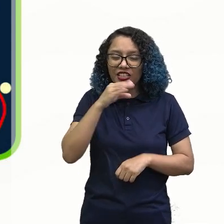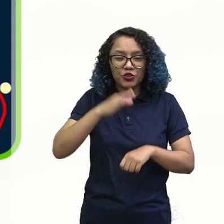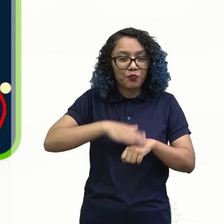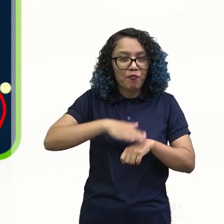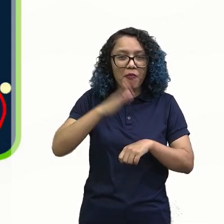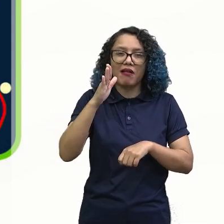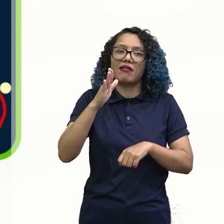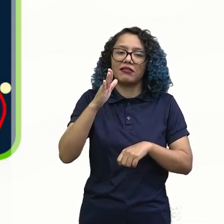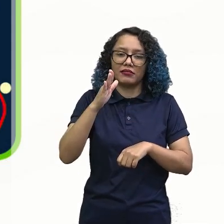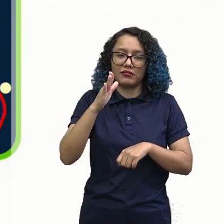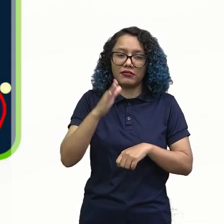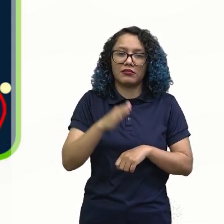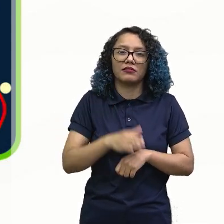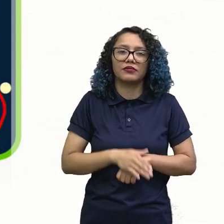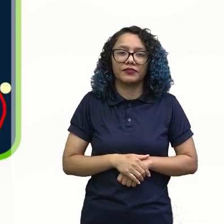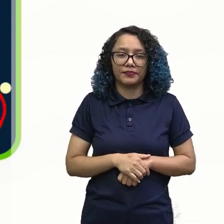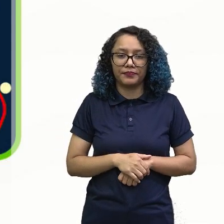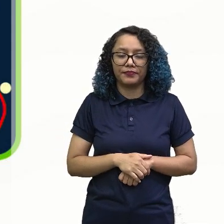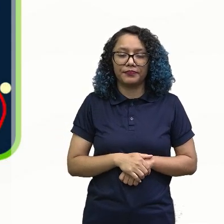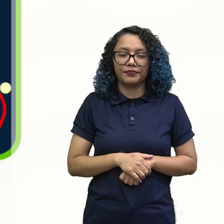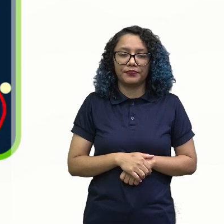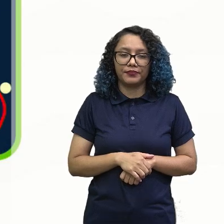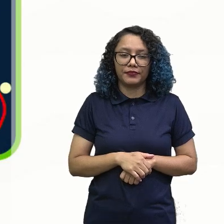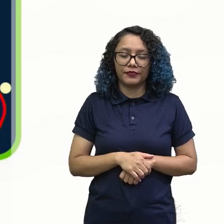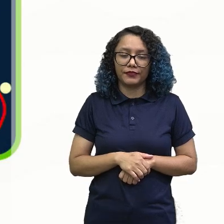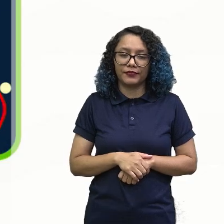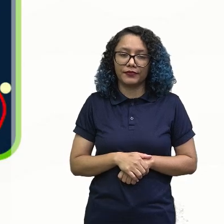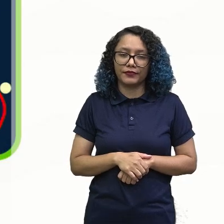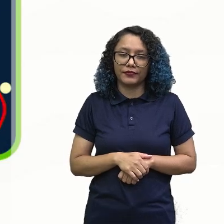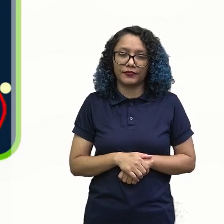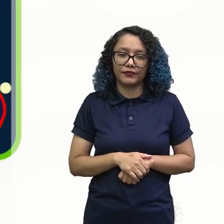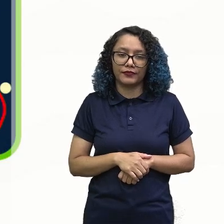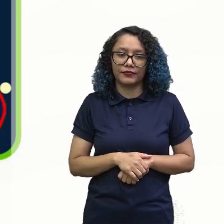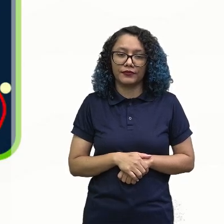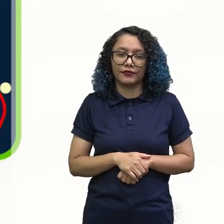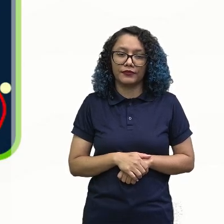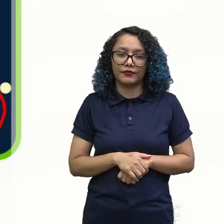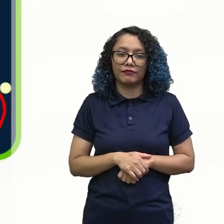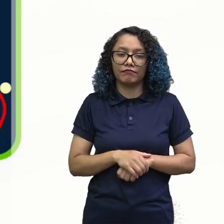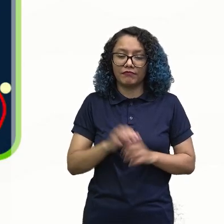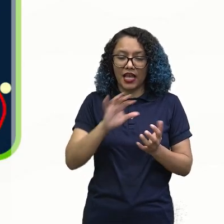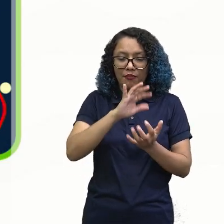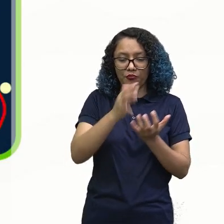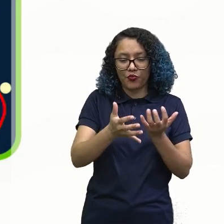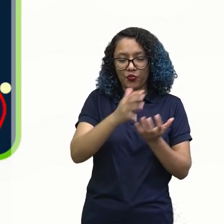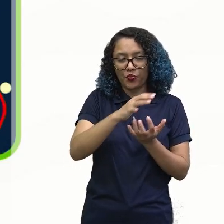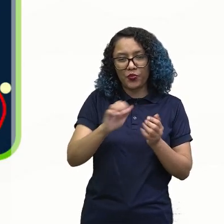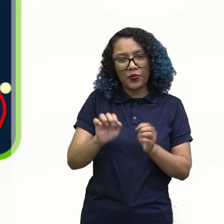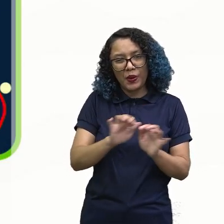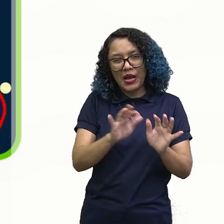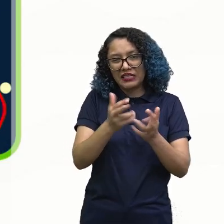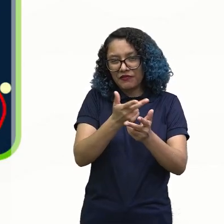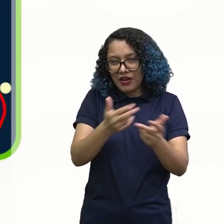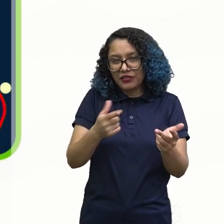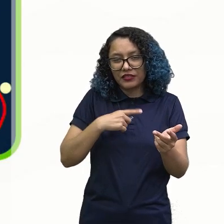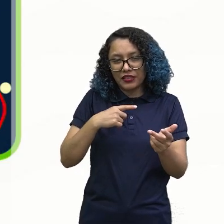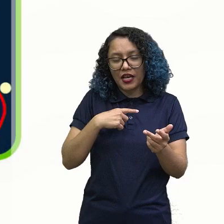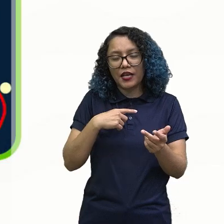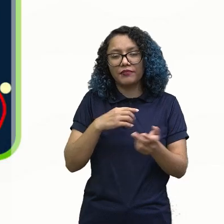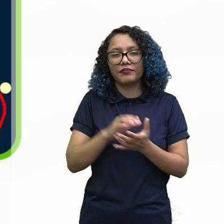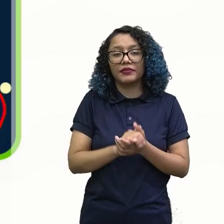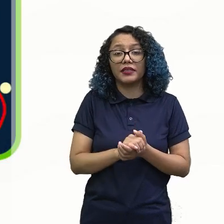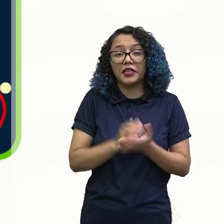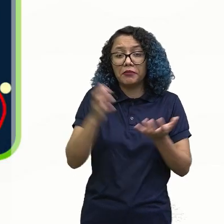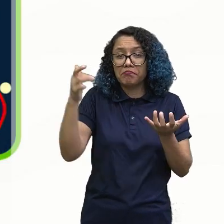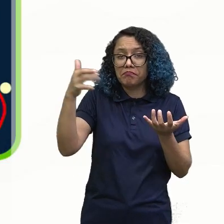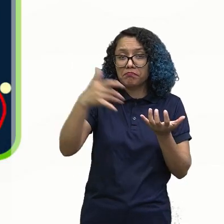quê? Porque é a superfície, né? Porque a atmosfera fica muito carregada com esses gases, e aí, ao invés do